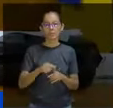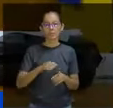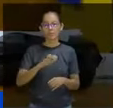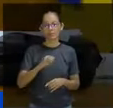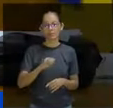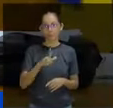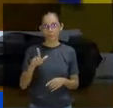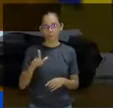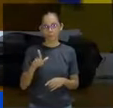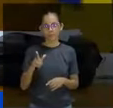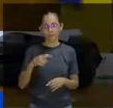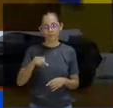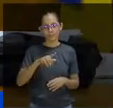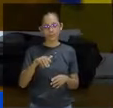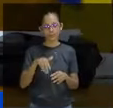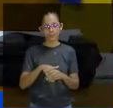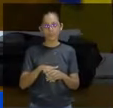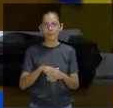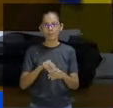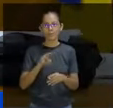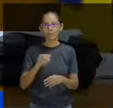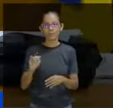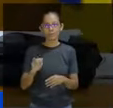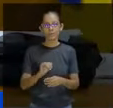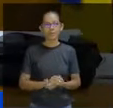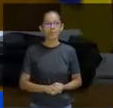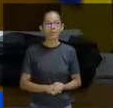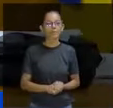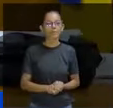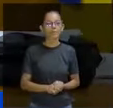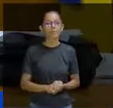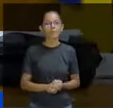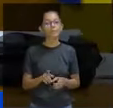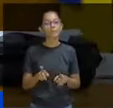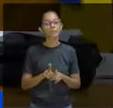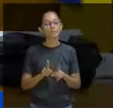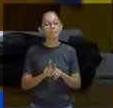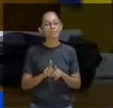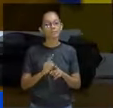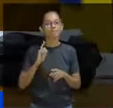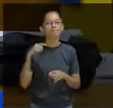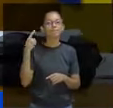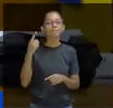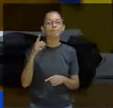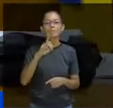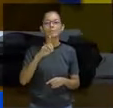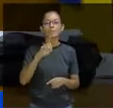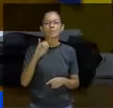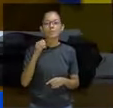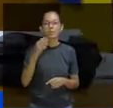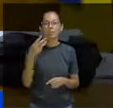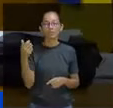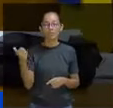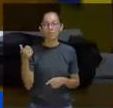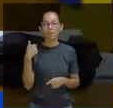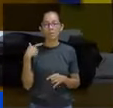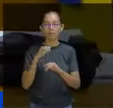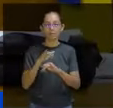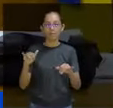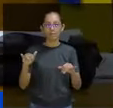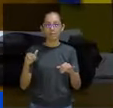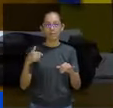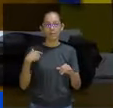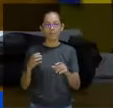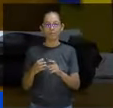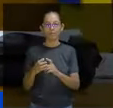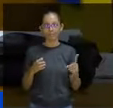lá, então, eu declaro o meu afastamento em definitivo, né, nesse mês. E parece que o Dr. Paulo também termina o mandato